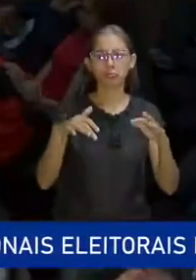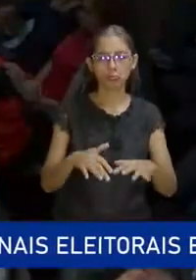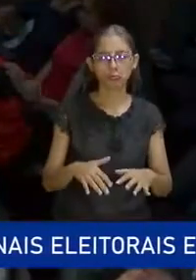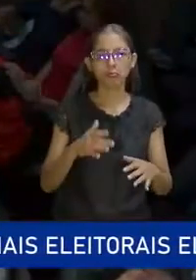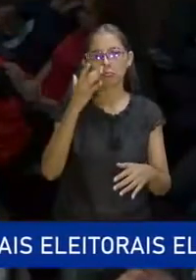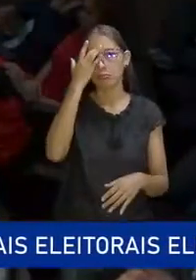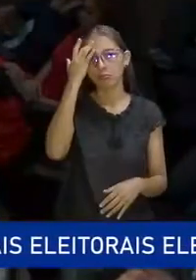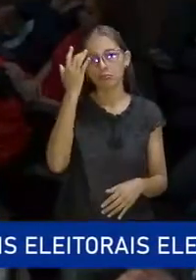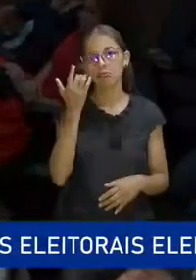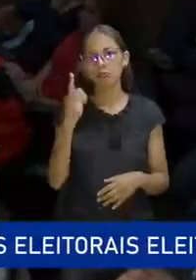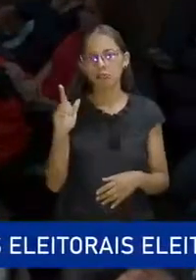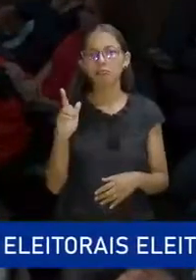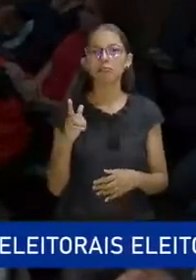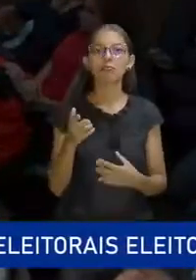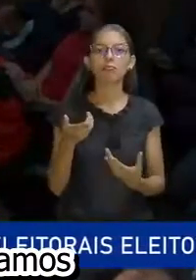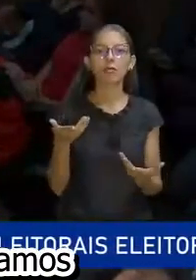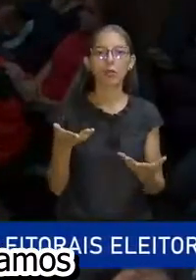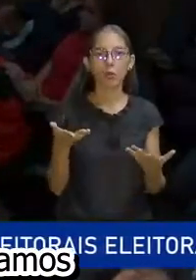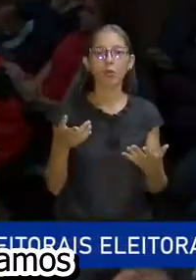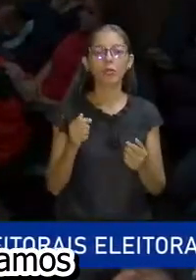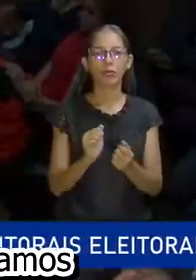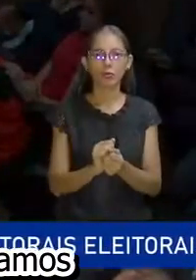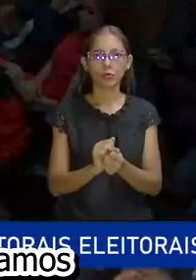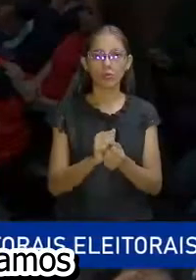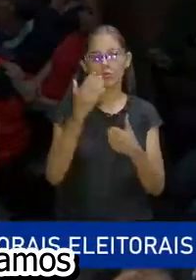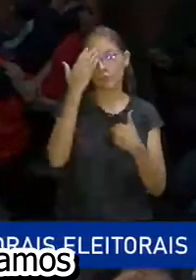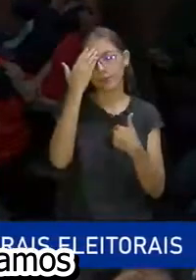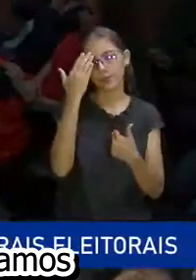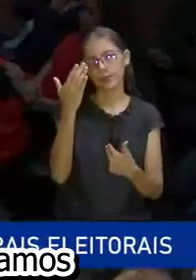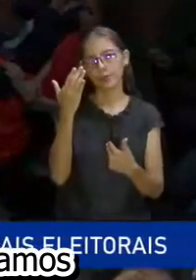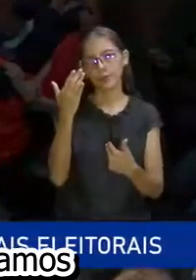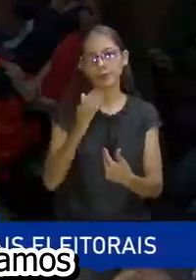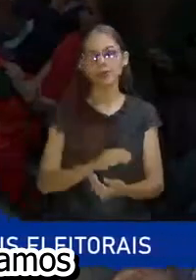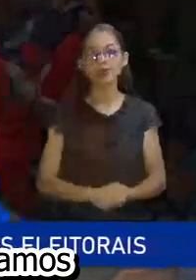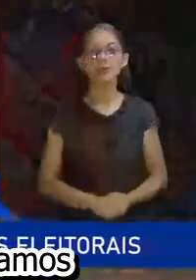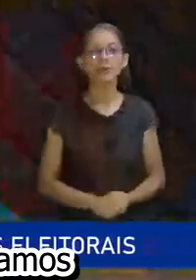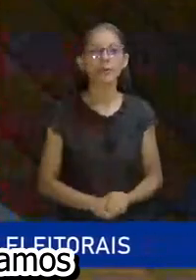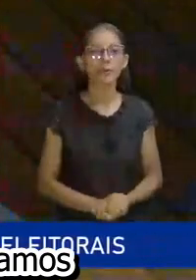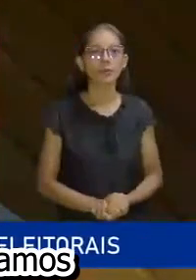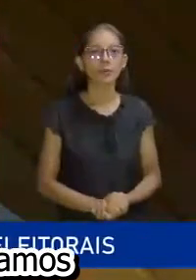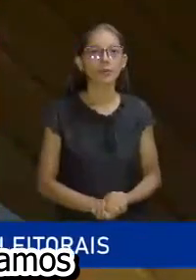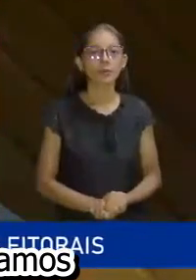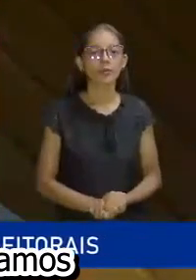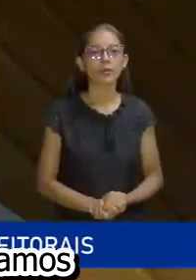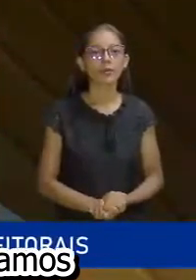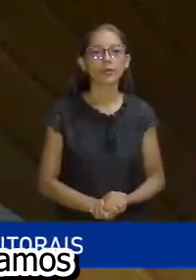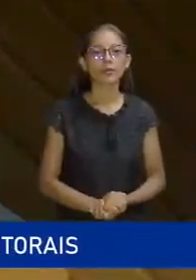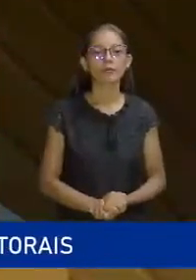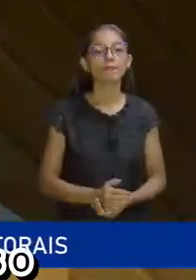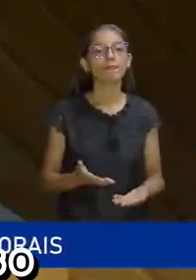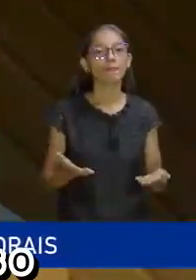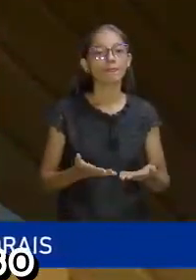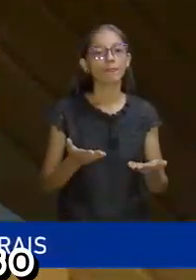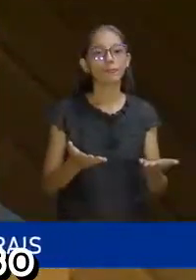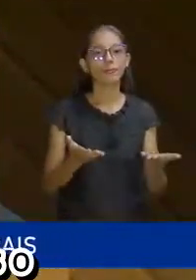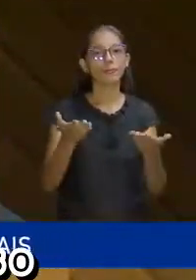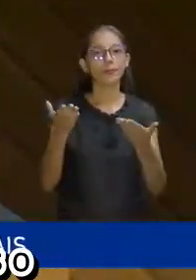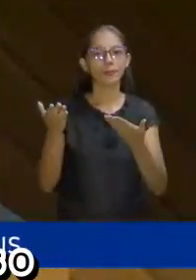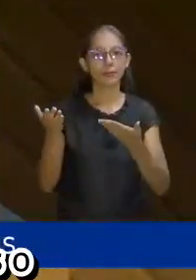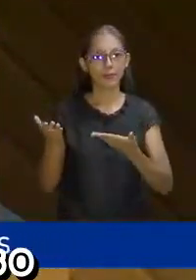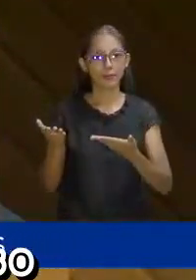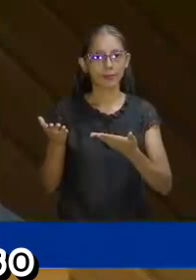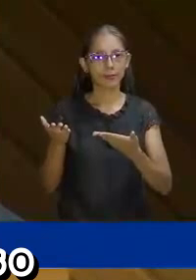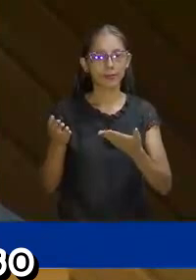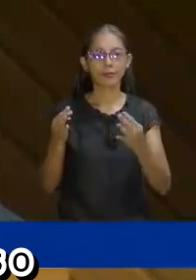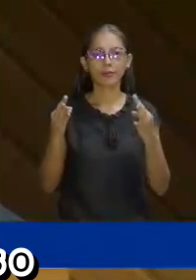civis que nos prestigiam nesta noite. Senhoras e senhores, neste momento convidamos a todos para,